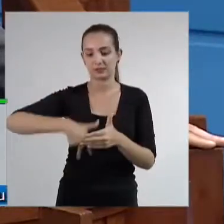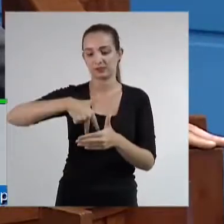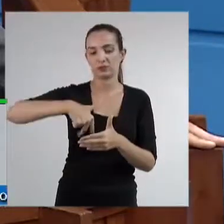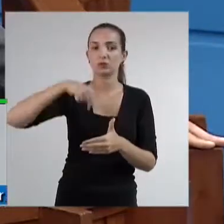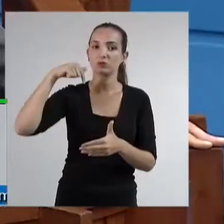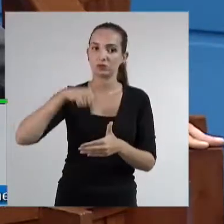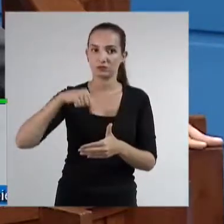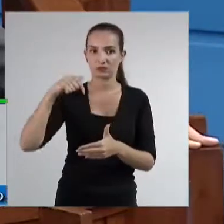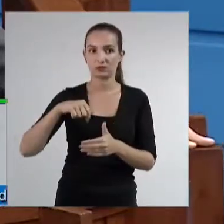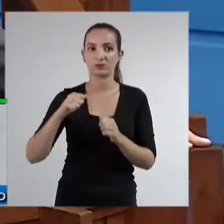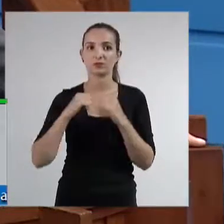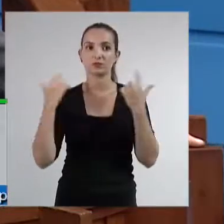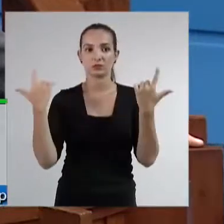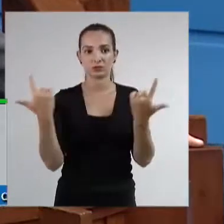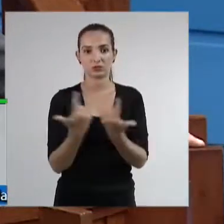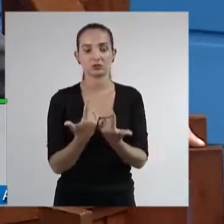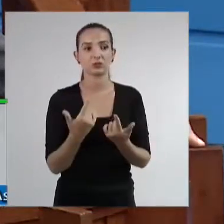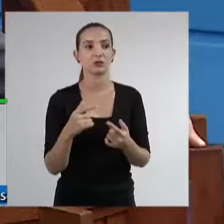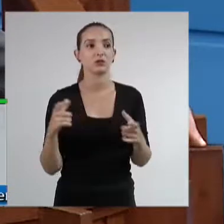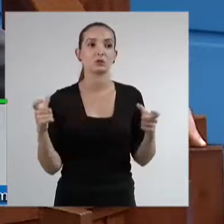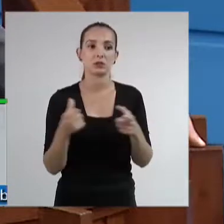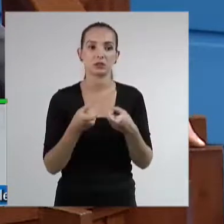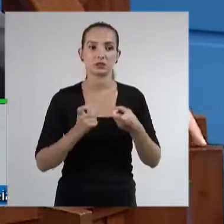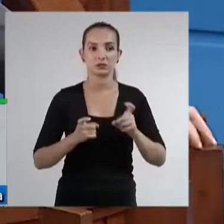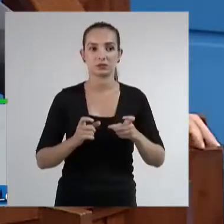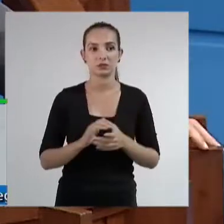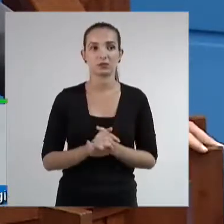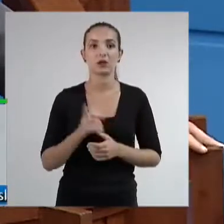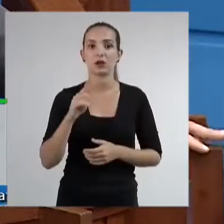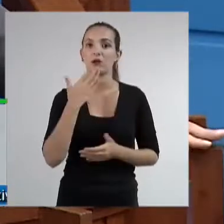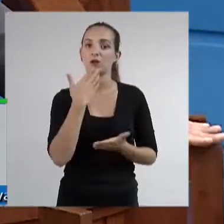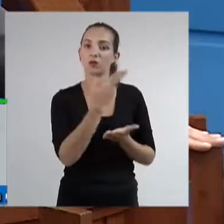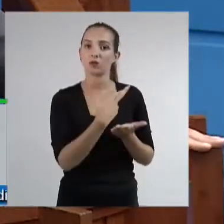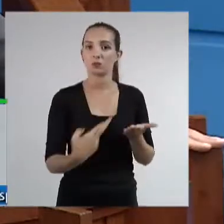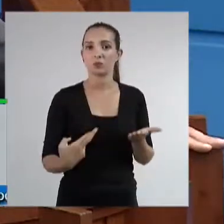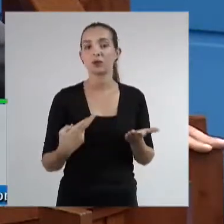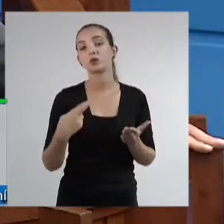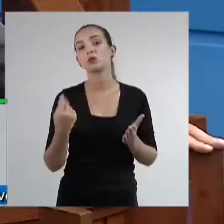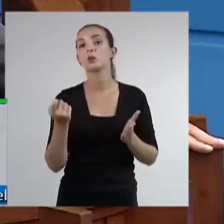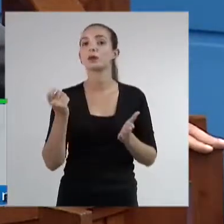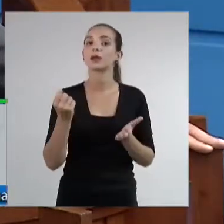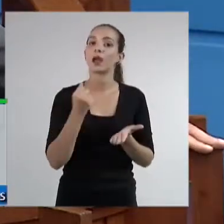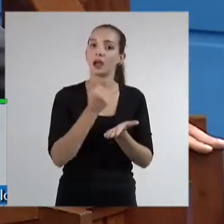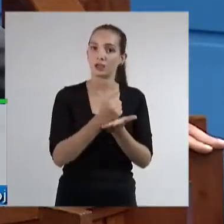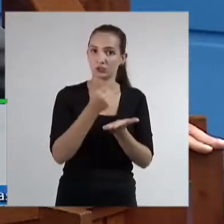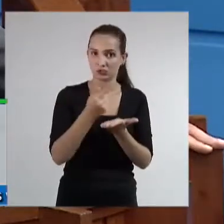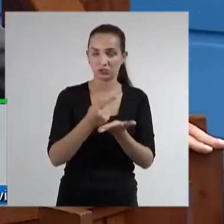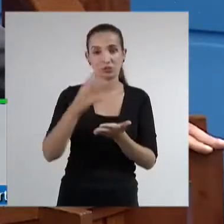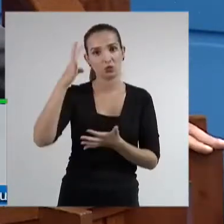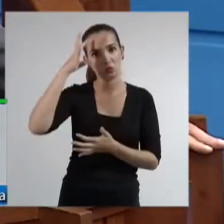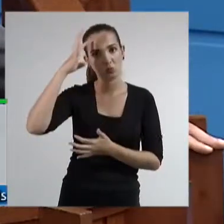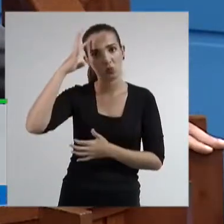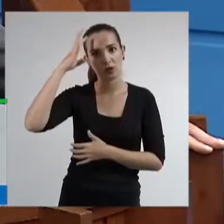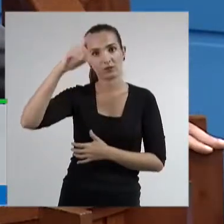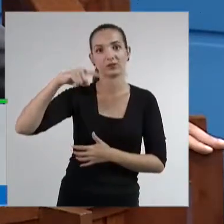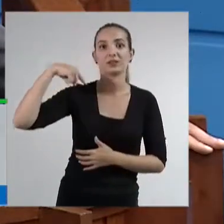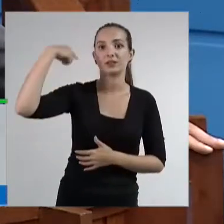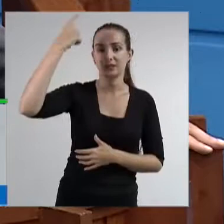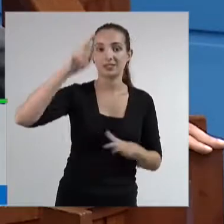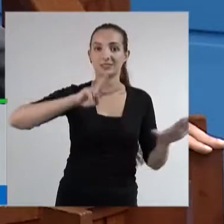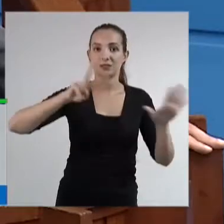no pequeno expediente. Foi o requerimento marcando para a próxima quarta-feira, quarta-feira da semana que